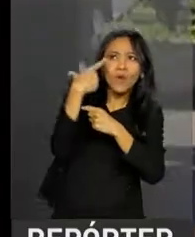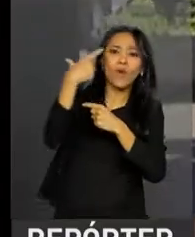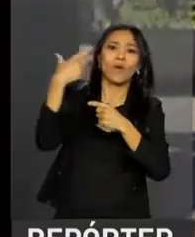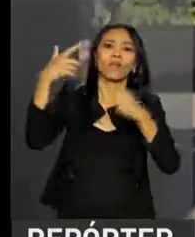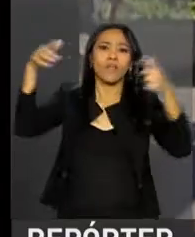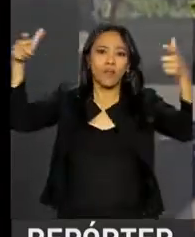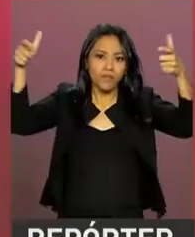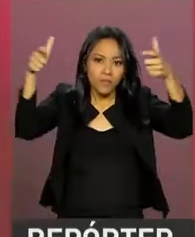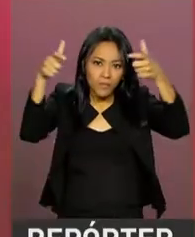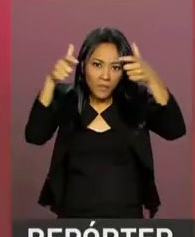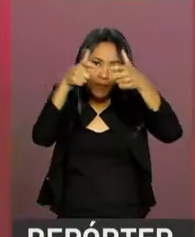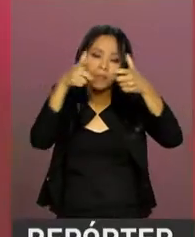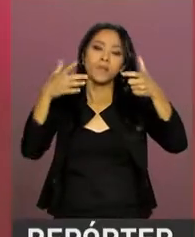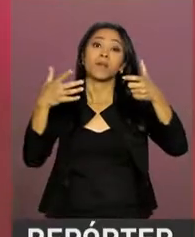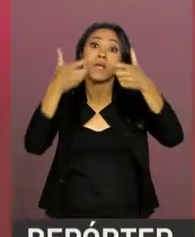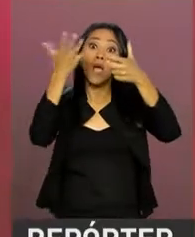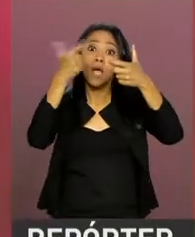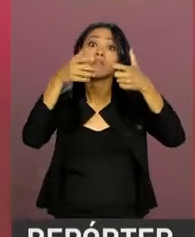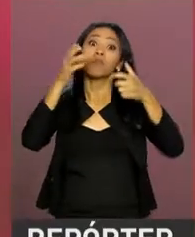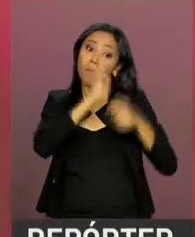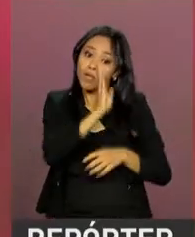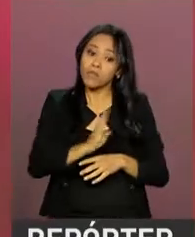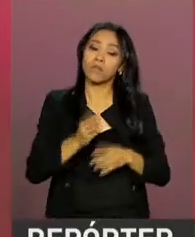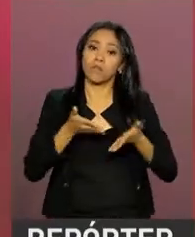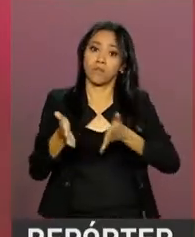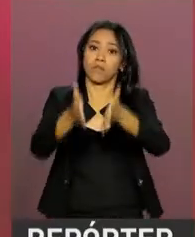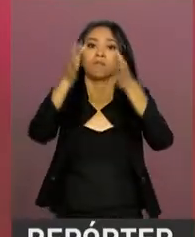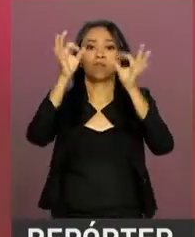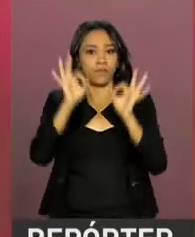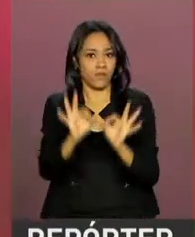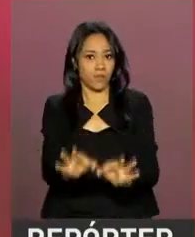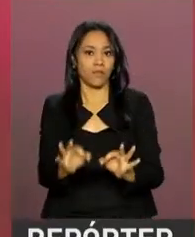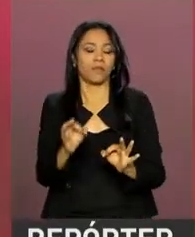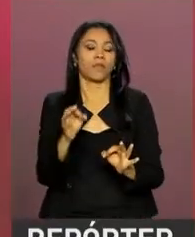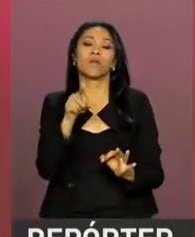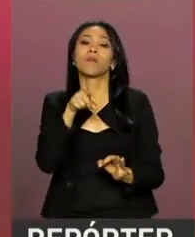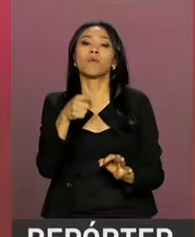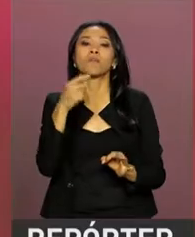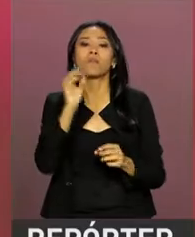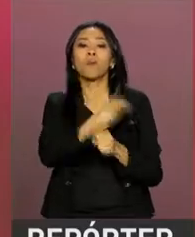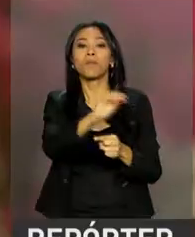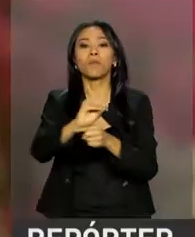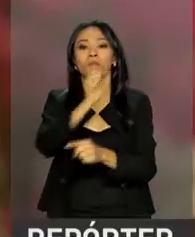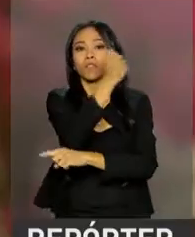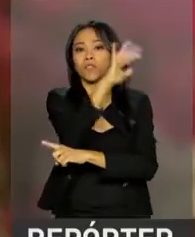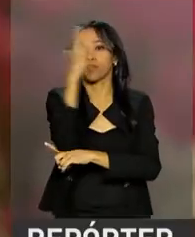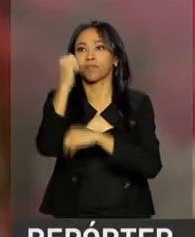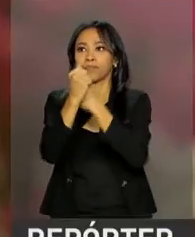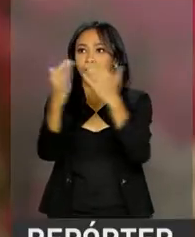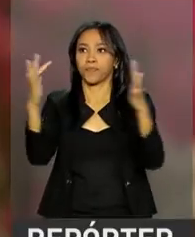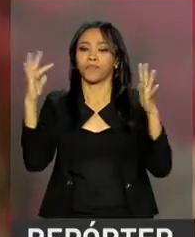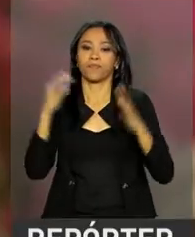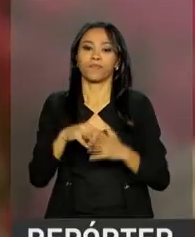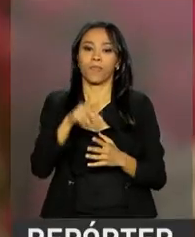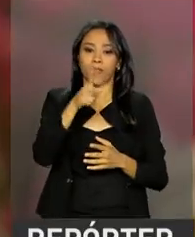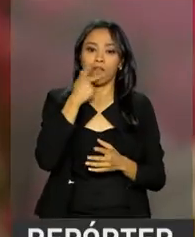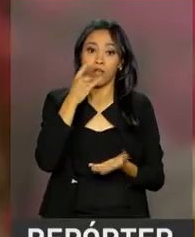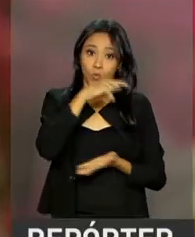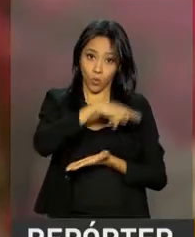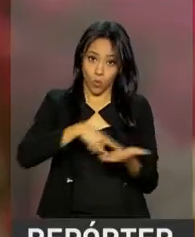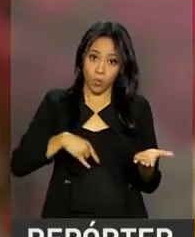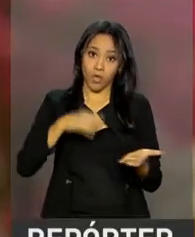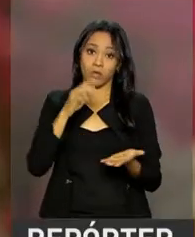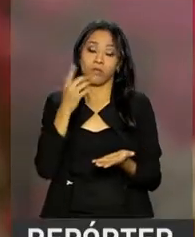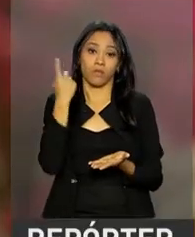solares. Ele acredita que o Brasil está no rumo certo no que se trata de questões ambientais. O Protocolo de Montreal é um dos